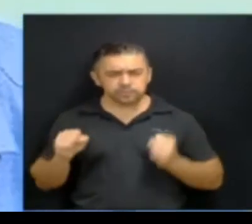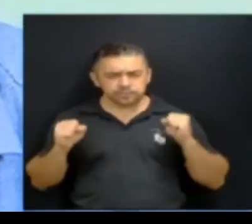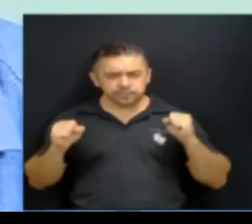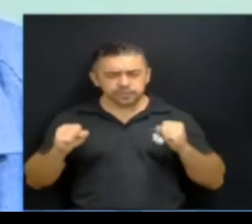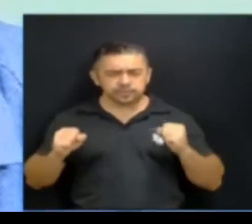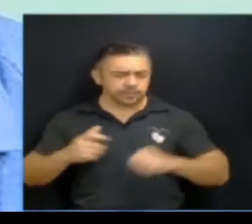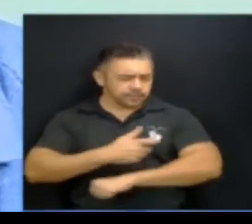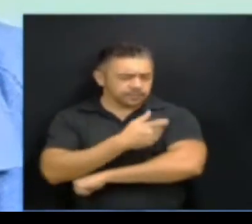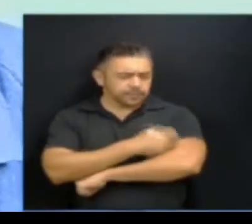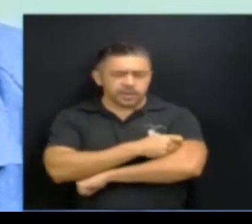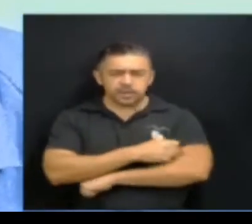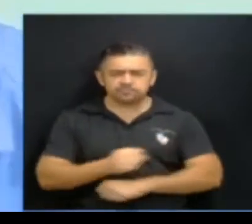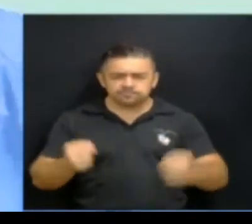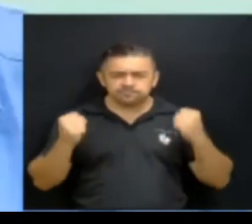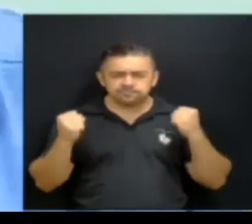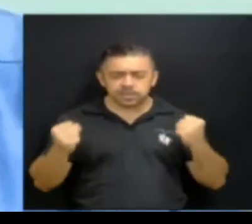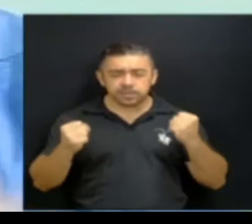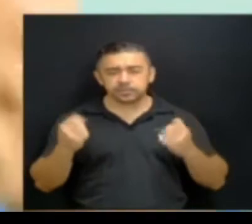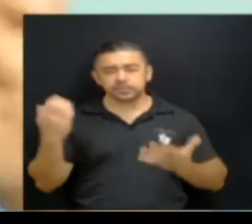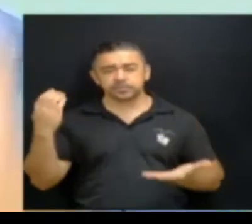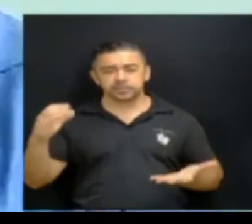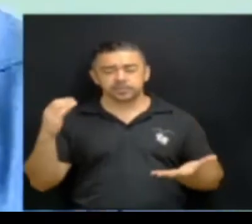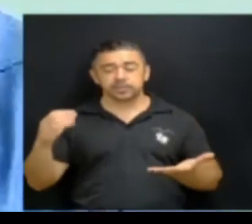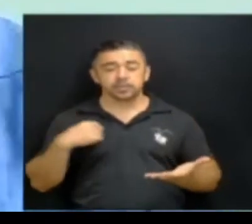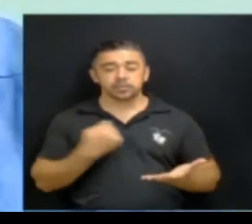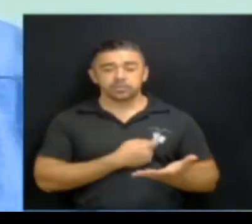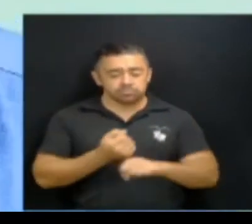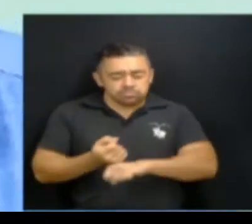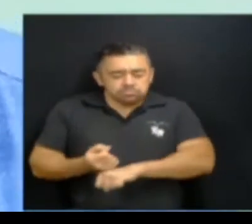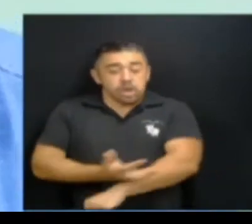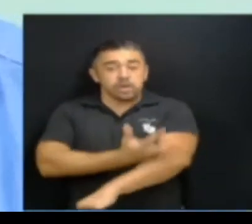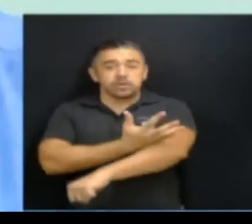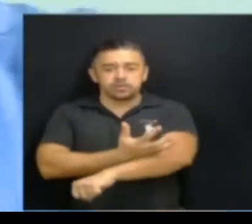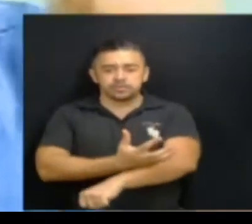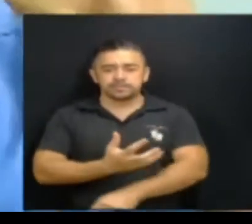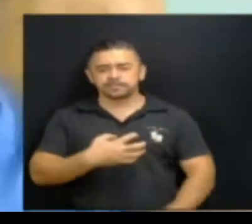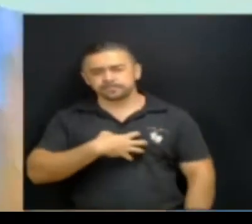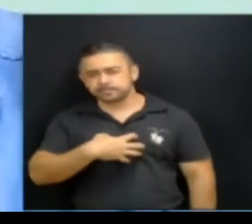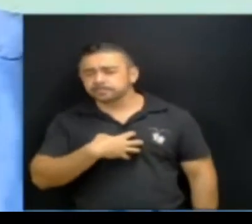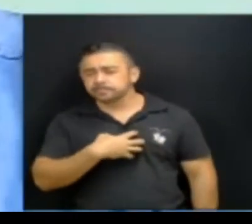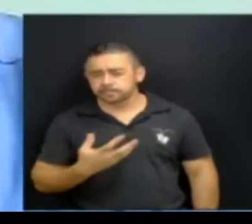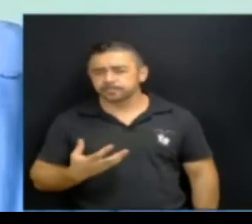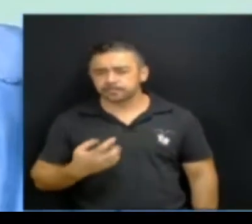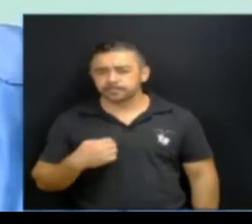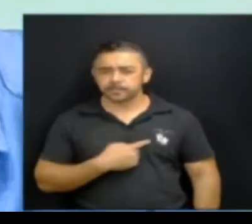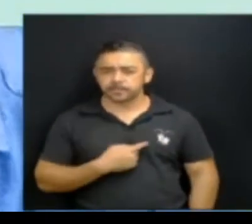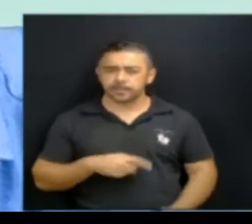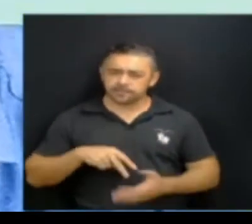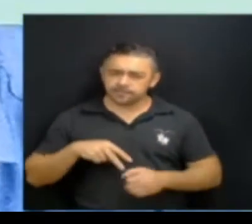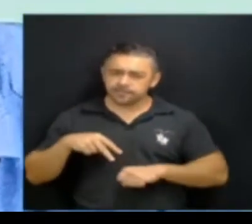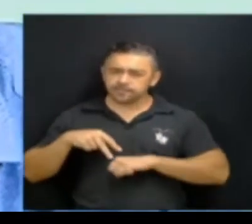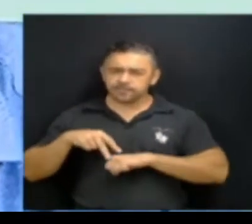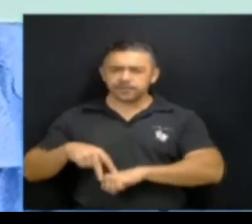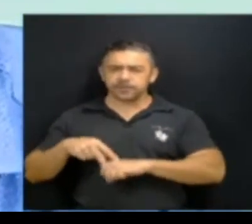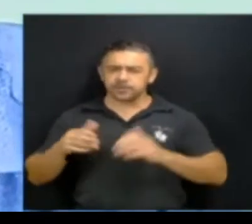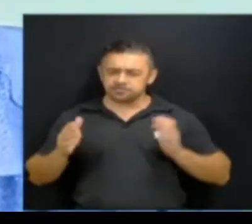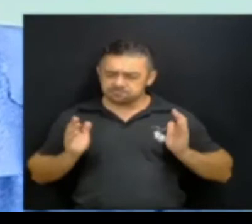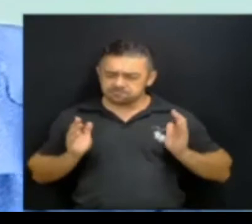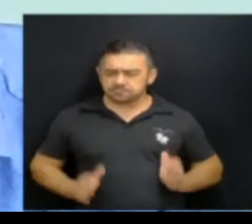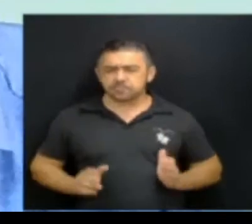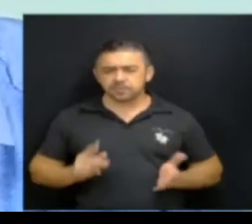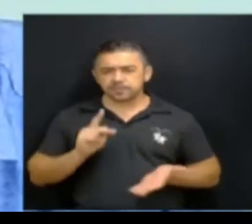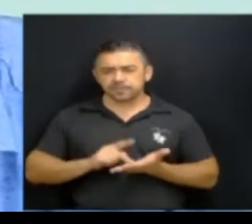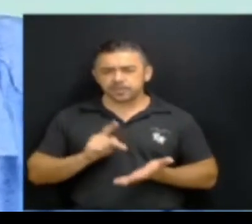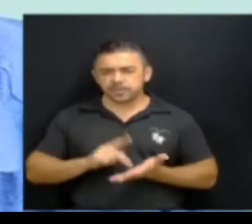ciência, que às vezes arrepia muita gente que não consegue encará-la com a firmeza necessária para entender a